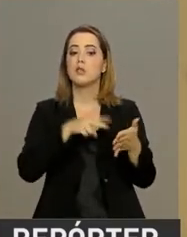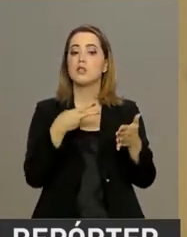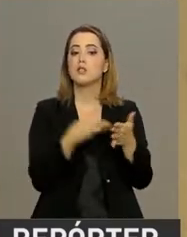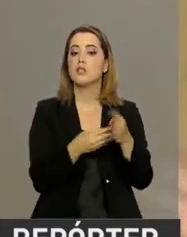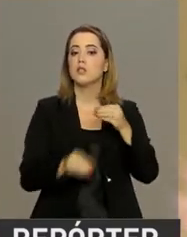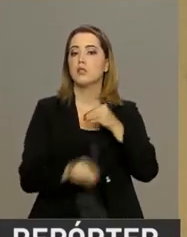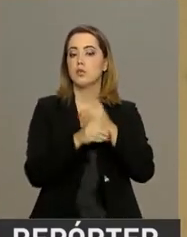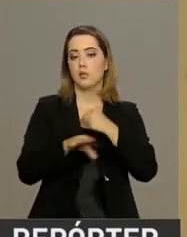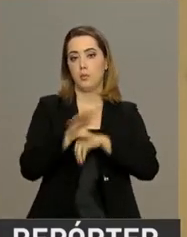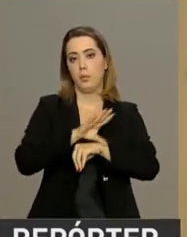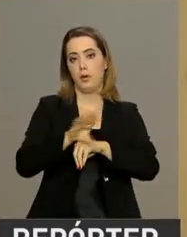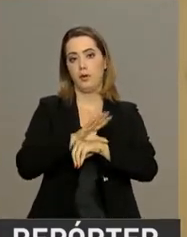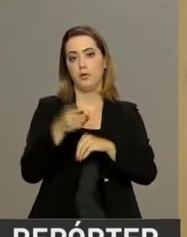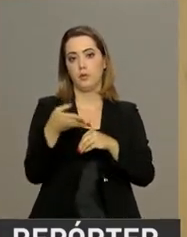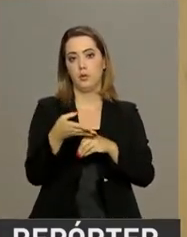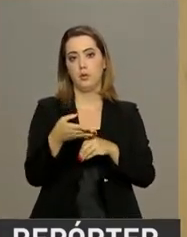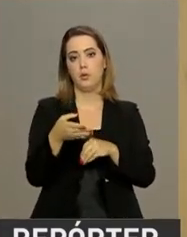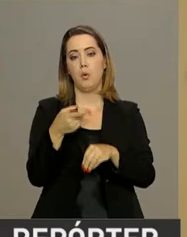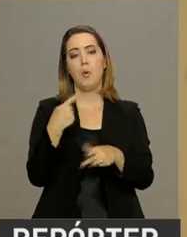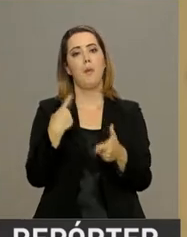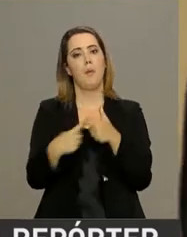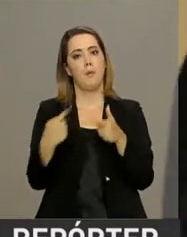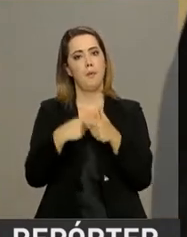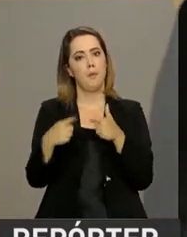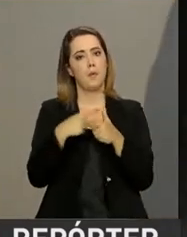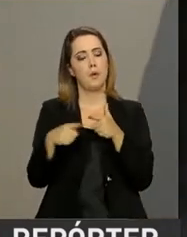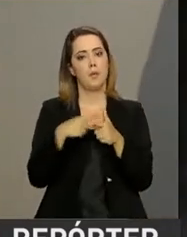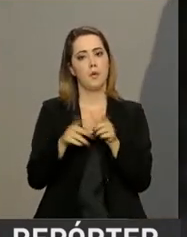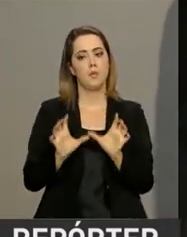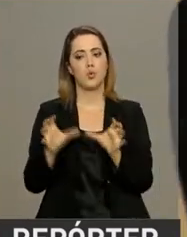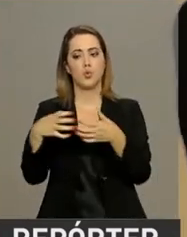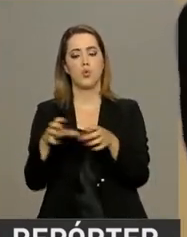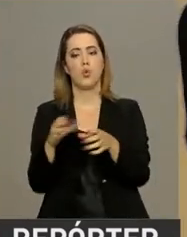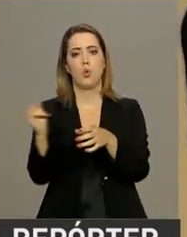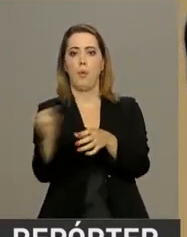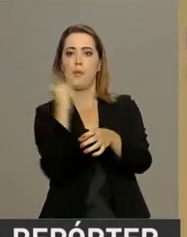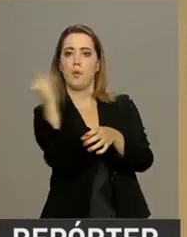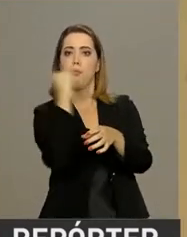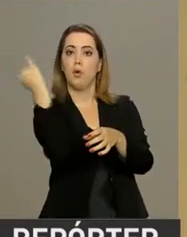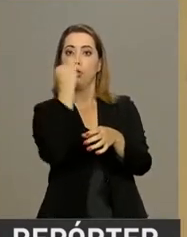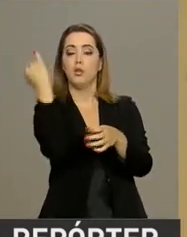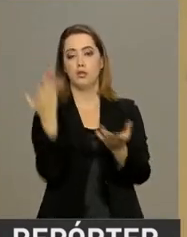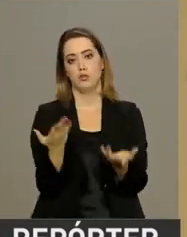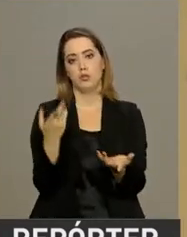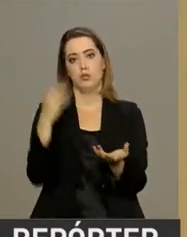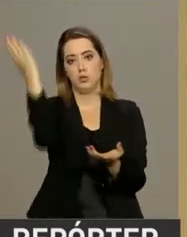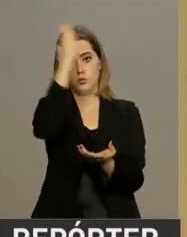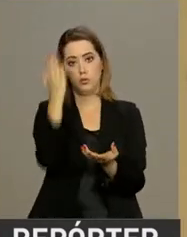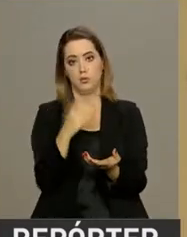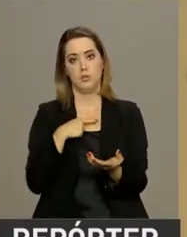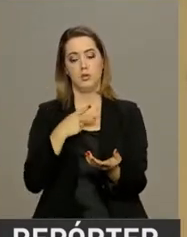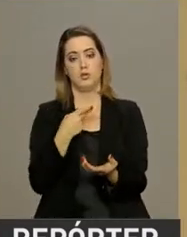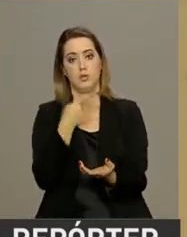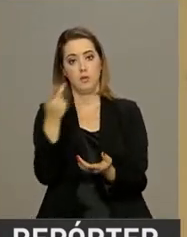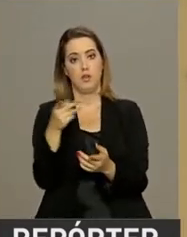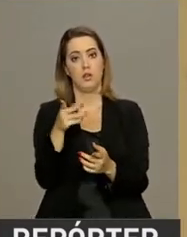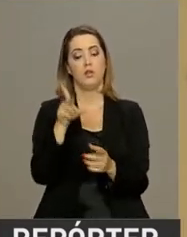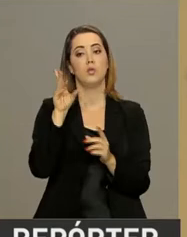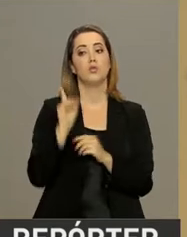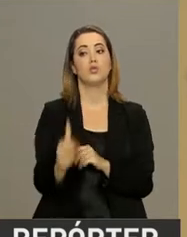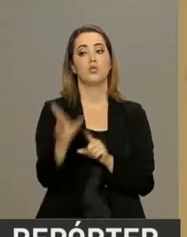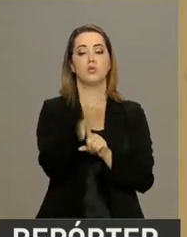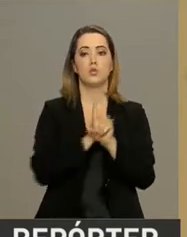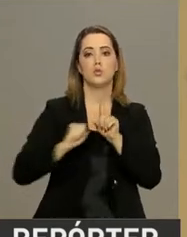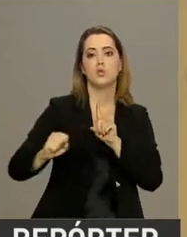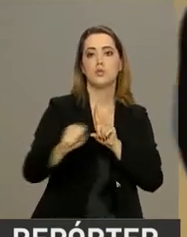vai prejudicar setores importantíssimos do país, que dizem respeito basicamente aos direitos sociais, como saúde